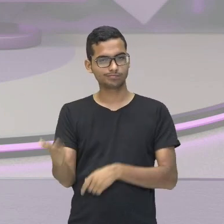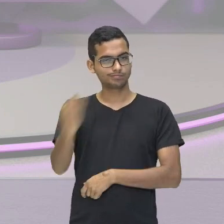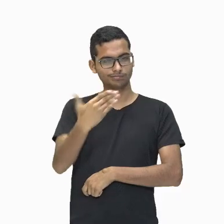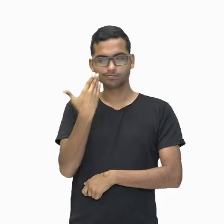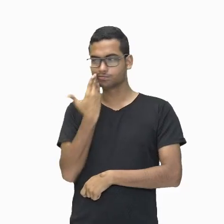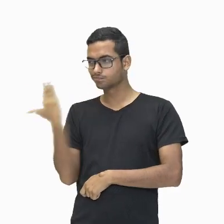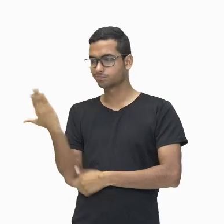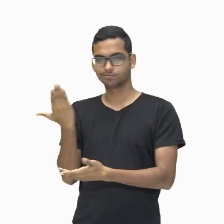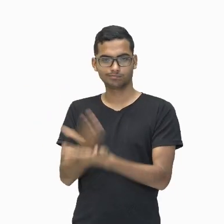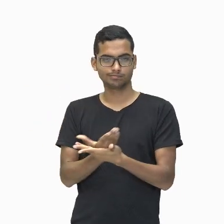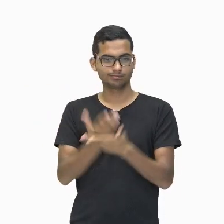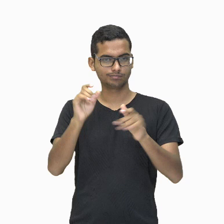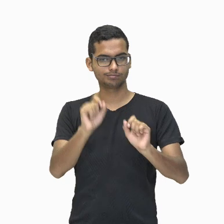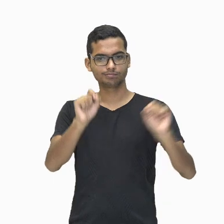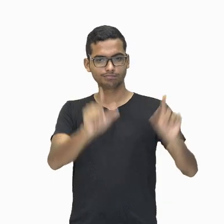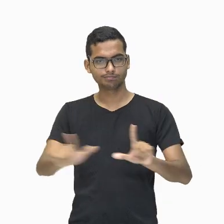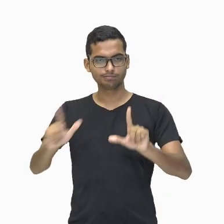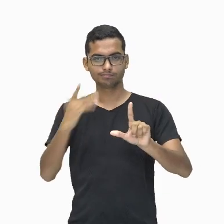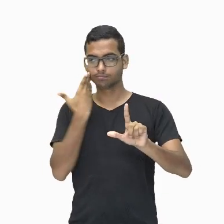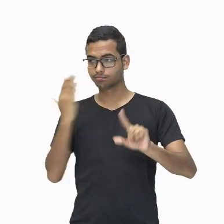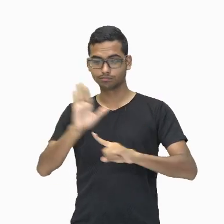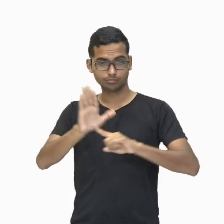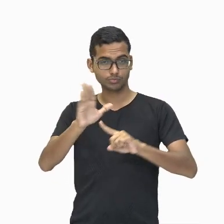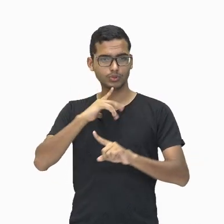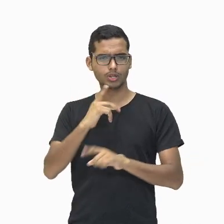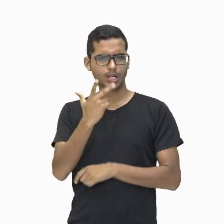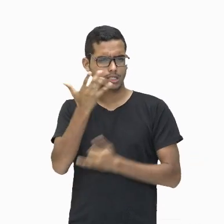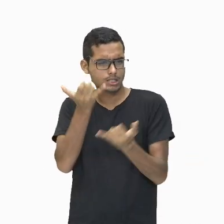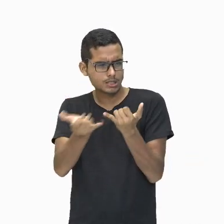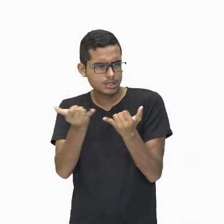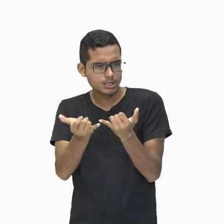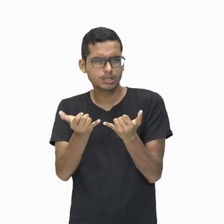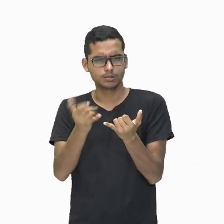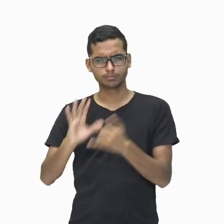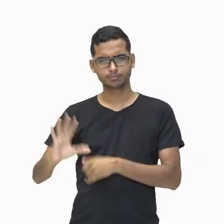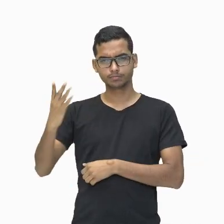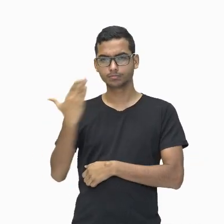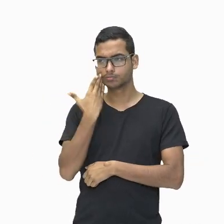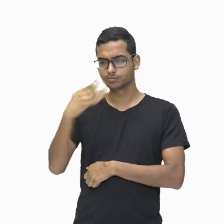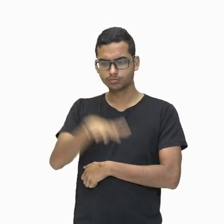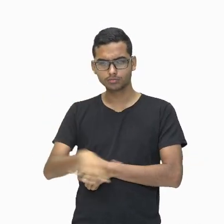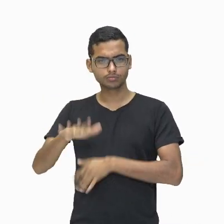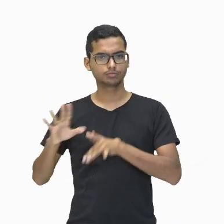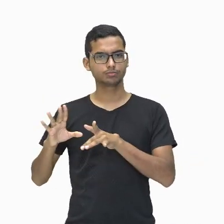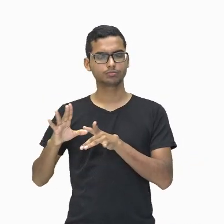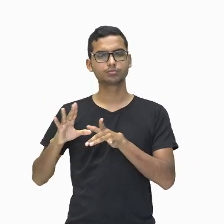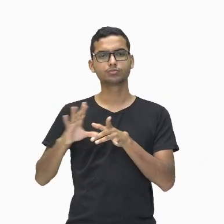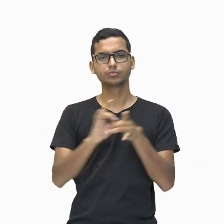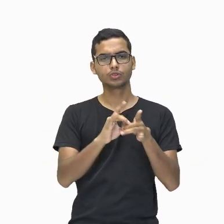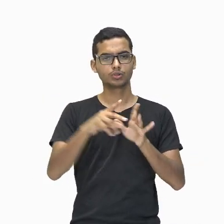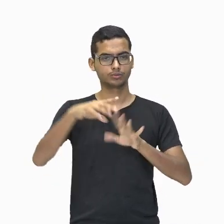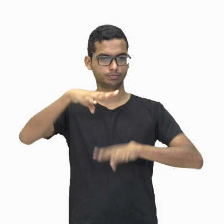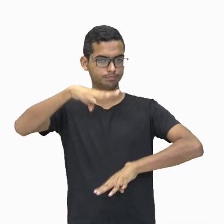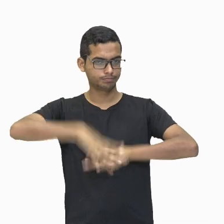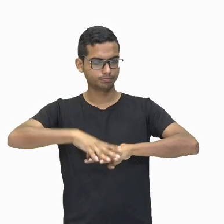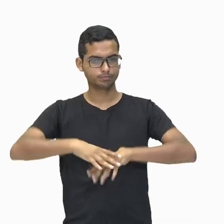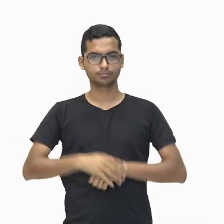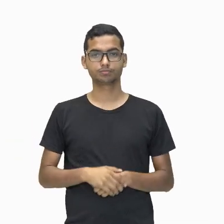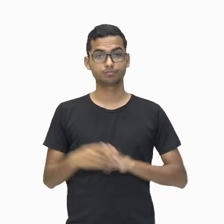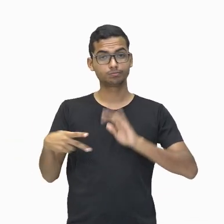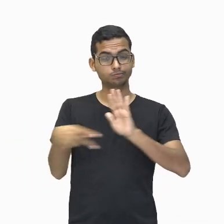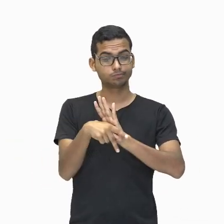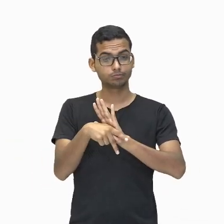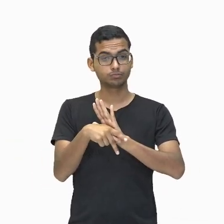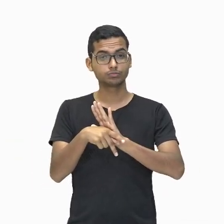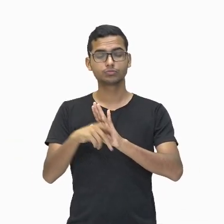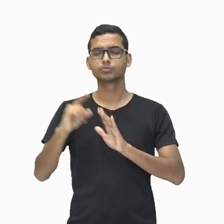nossa cartela, uma situação bem parecida, né? Agora em termos matemáticos, né? Da geometria plana, temos que a